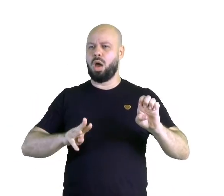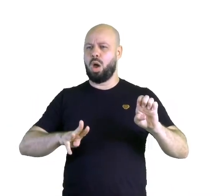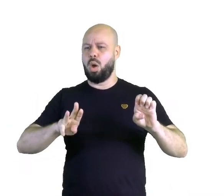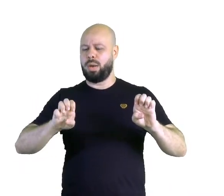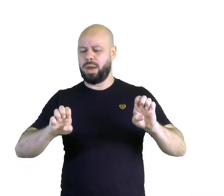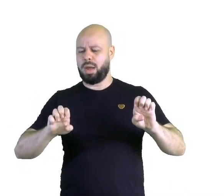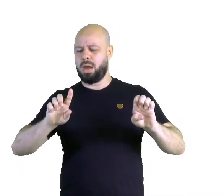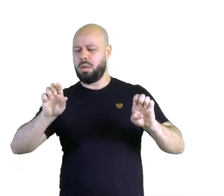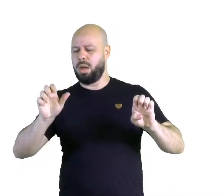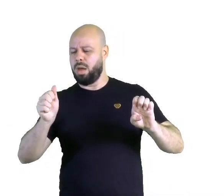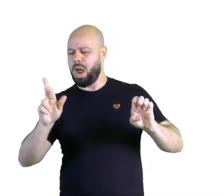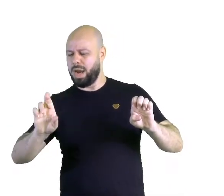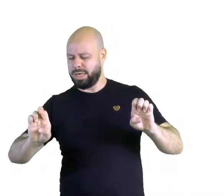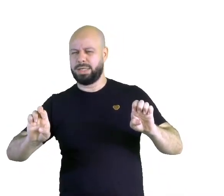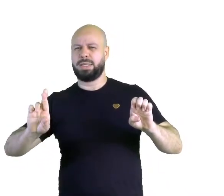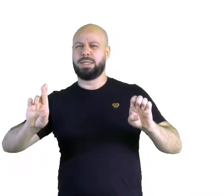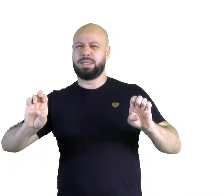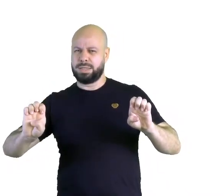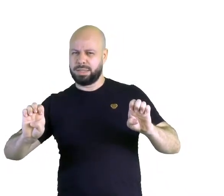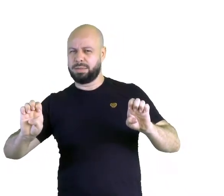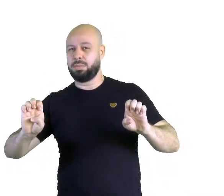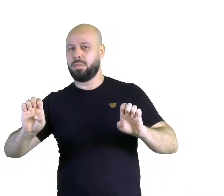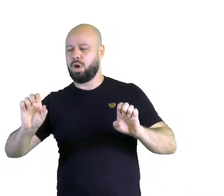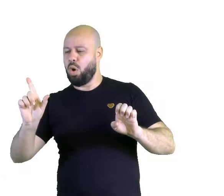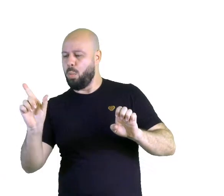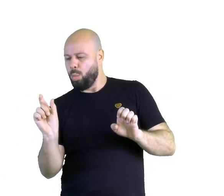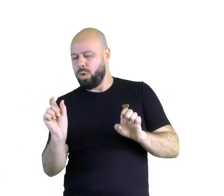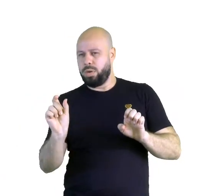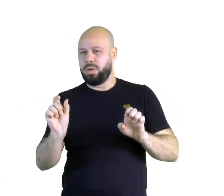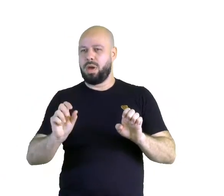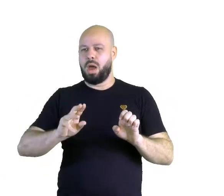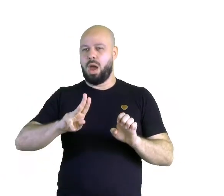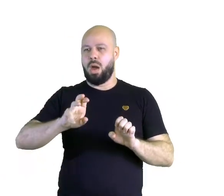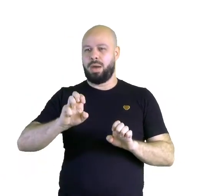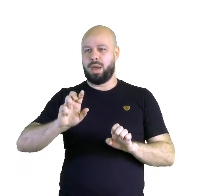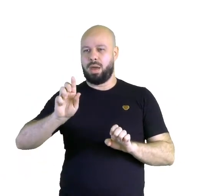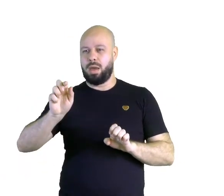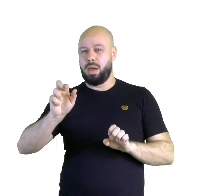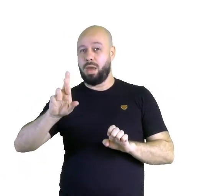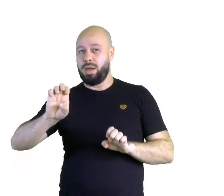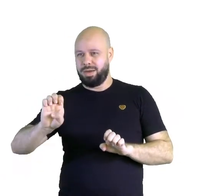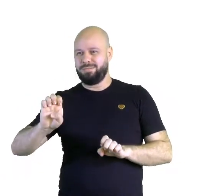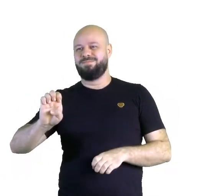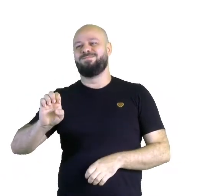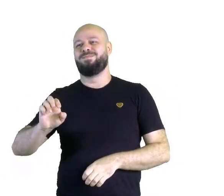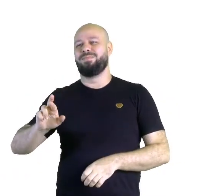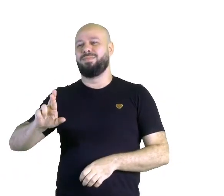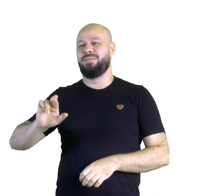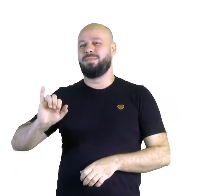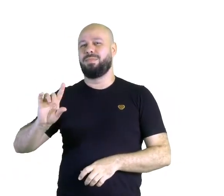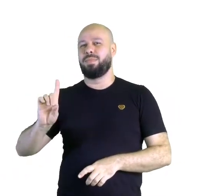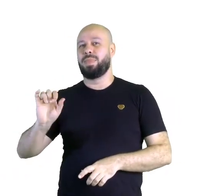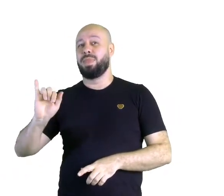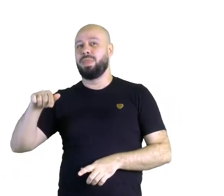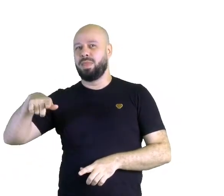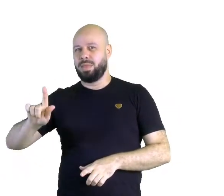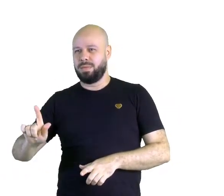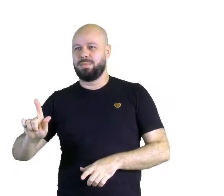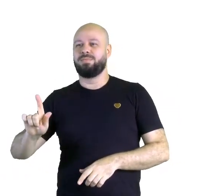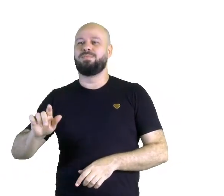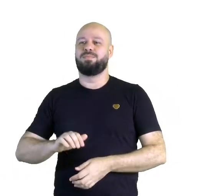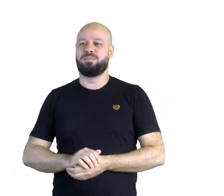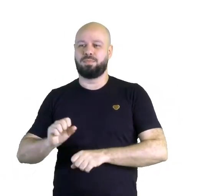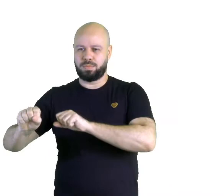we are, né? Eu utilizei we're riding a bike. No último exemplo, nós temos a terceira